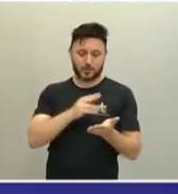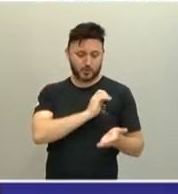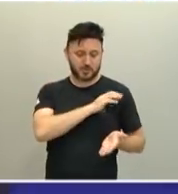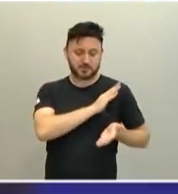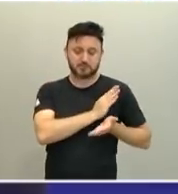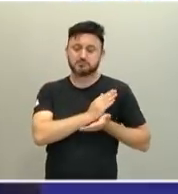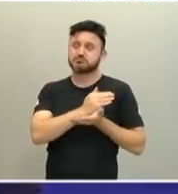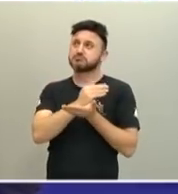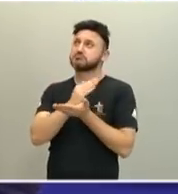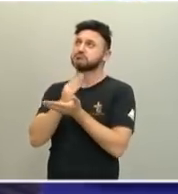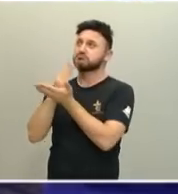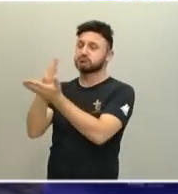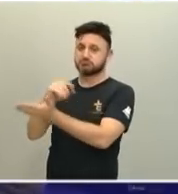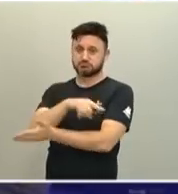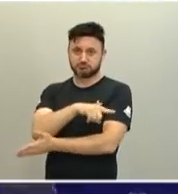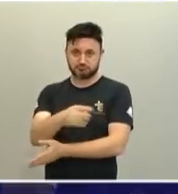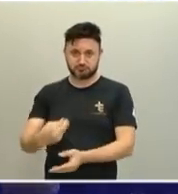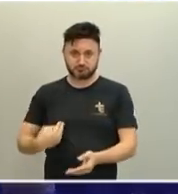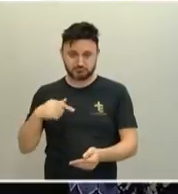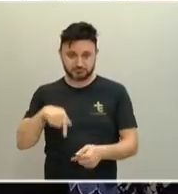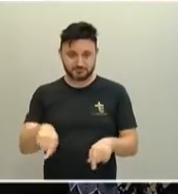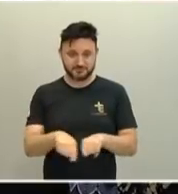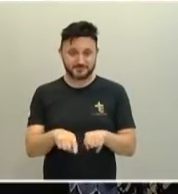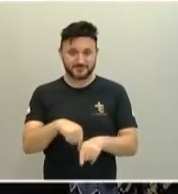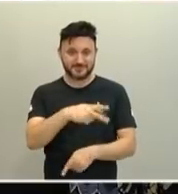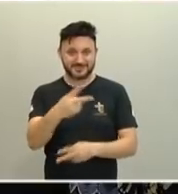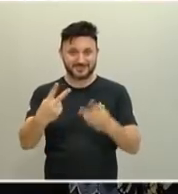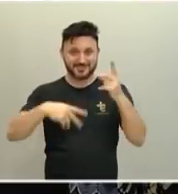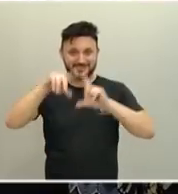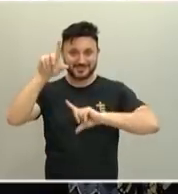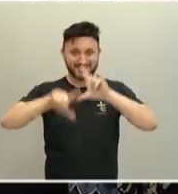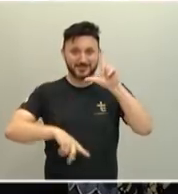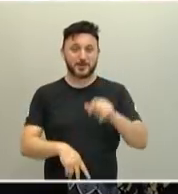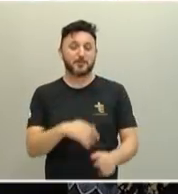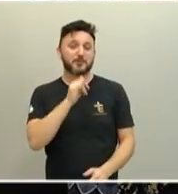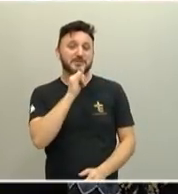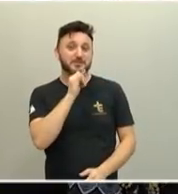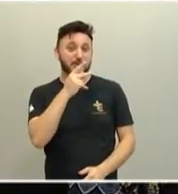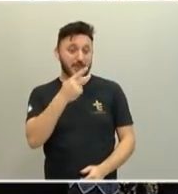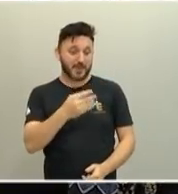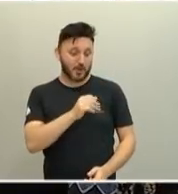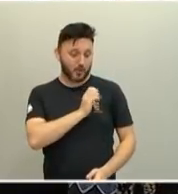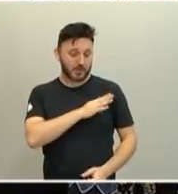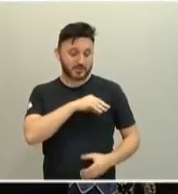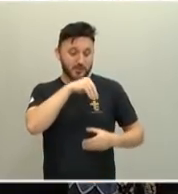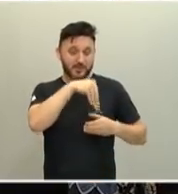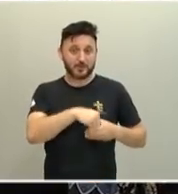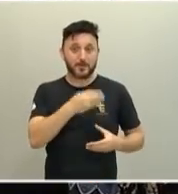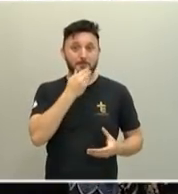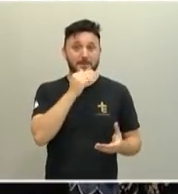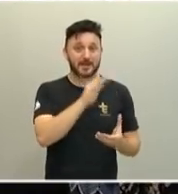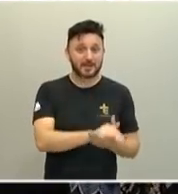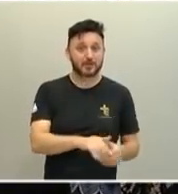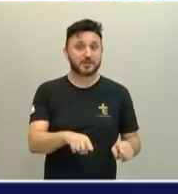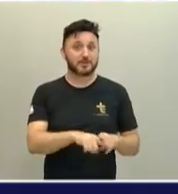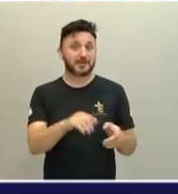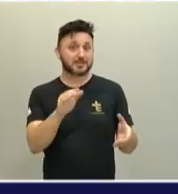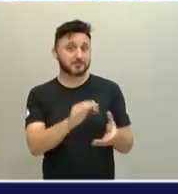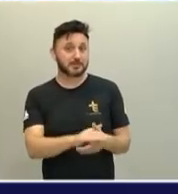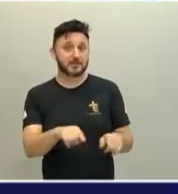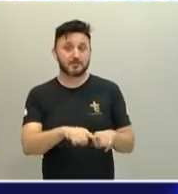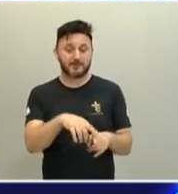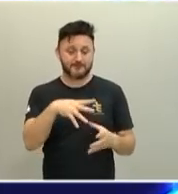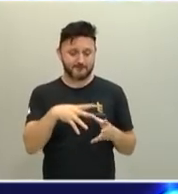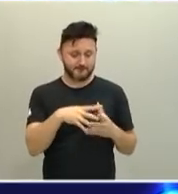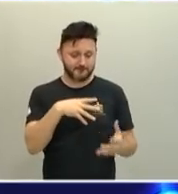voz. Você que está no santuário, reza também. Fala: quero endereçar meu marido, minha esposa, meu casamento. Quero endereçar o meu filho, a